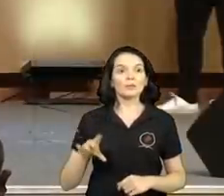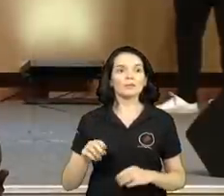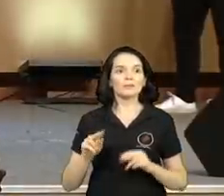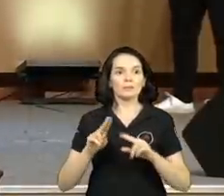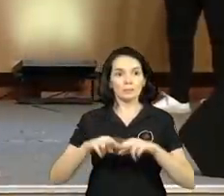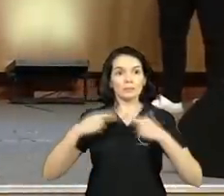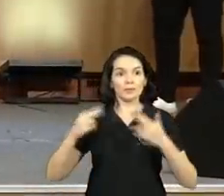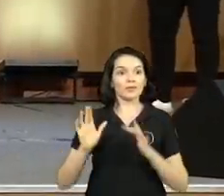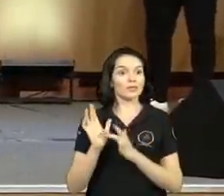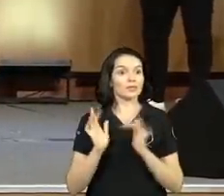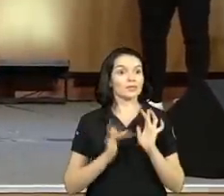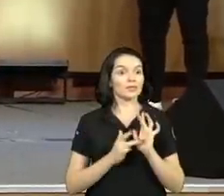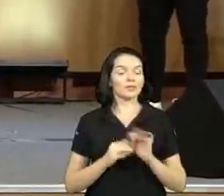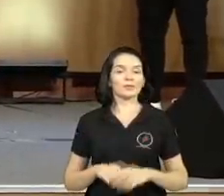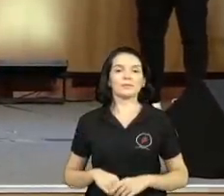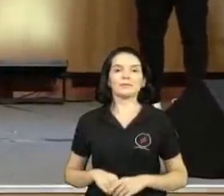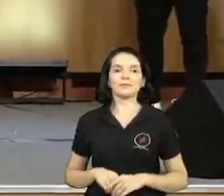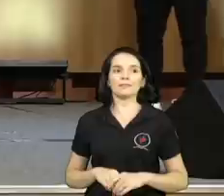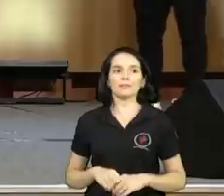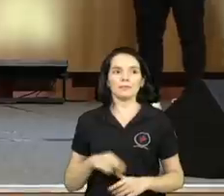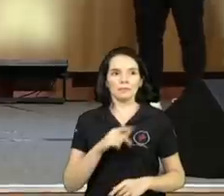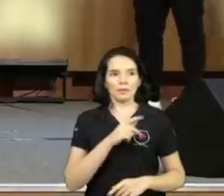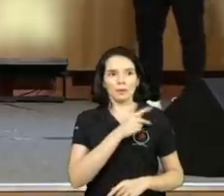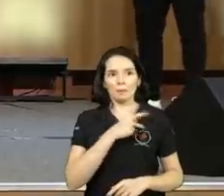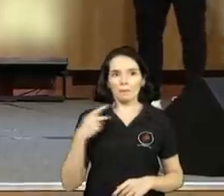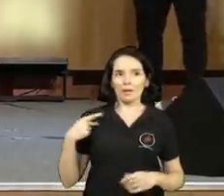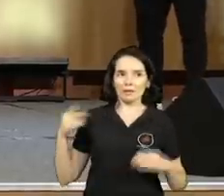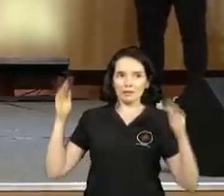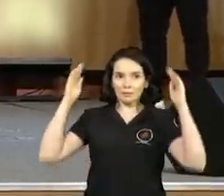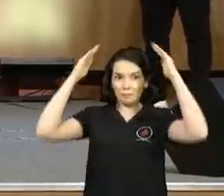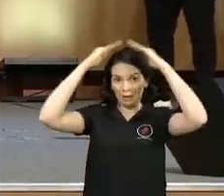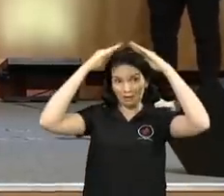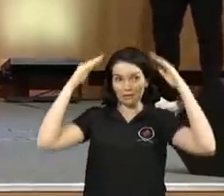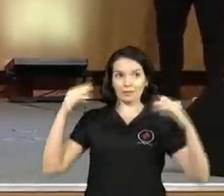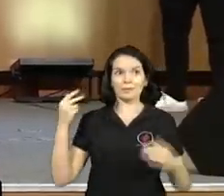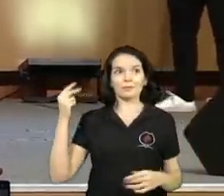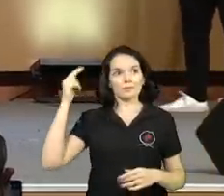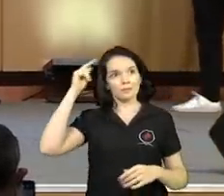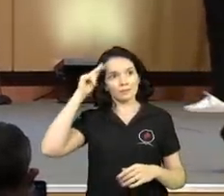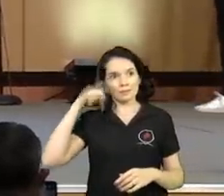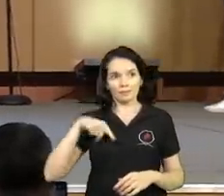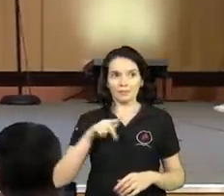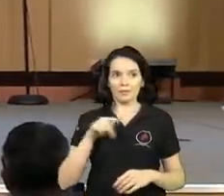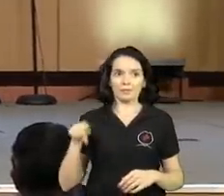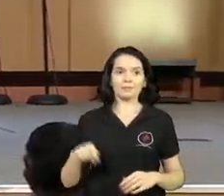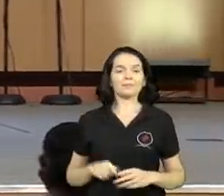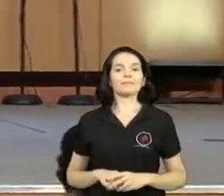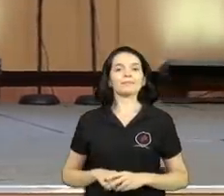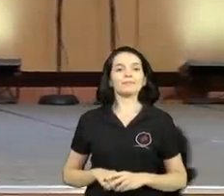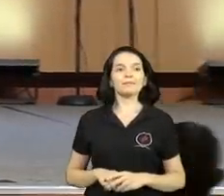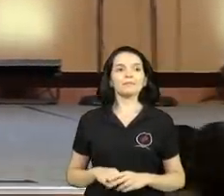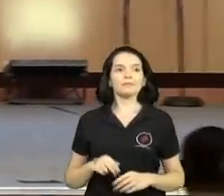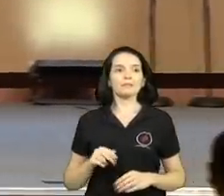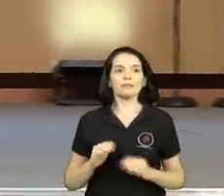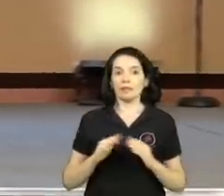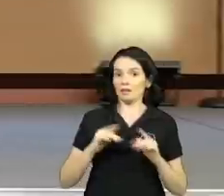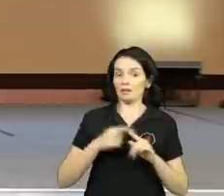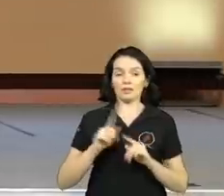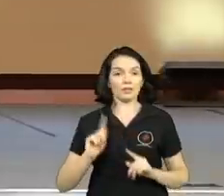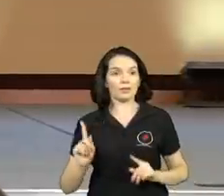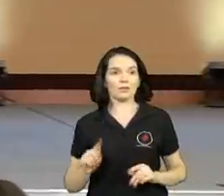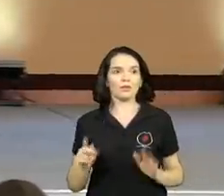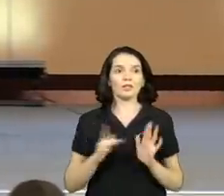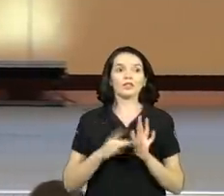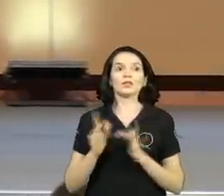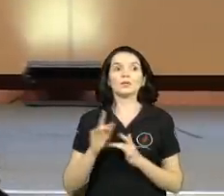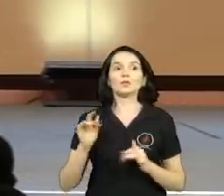é o Papa, nem o Padre, nem o Pastor. Não é a minha igreja, nem a minha religião. Foi Jesus que declarou: eu sou o caminho,